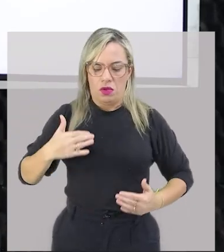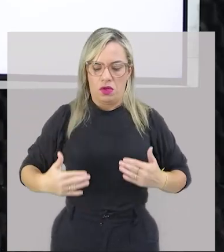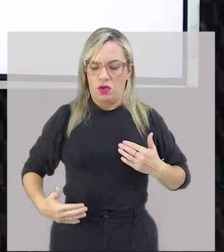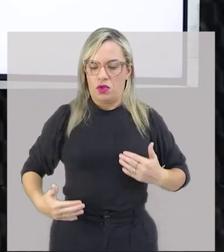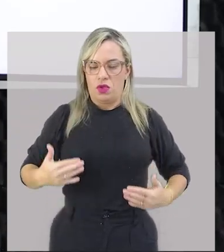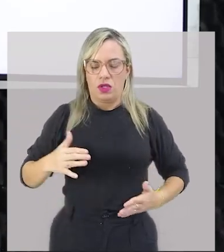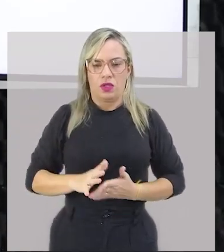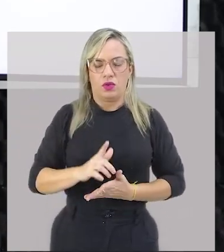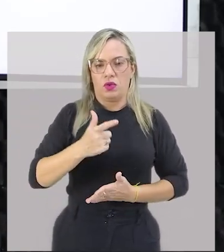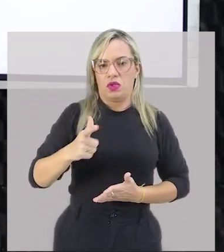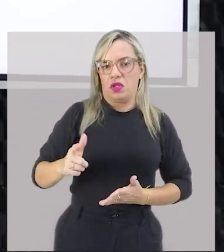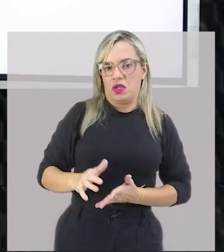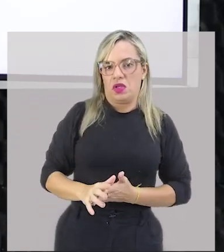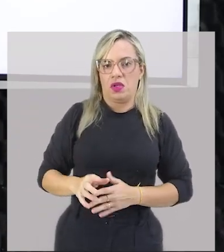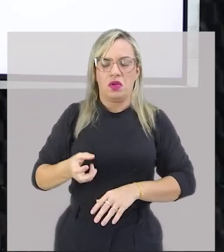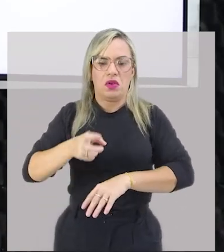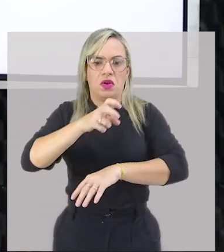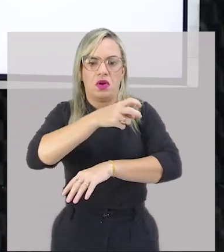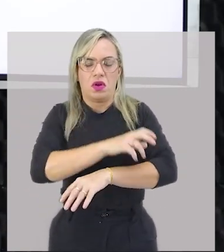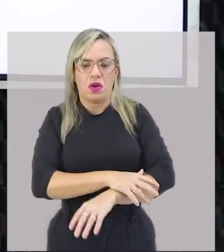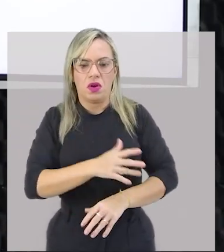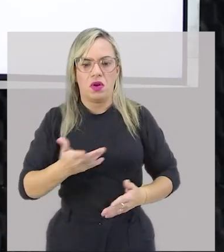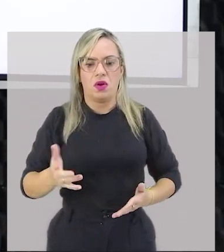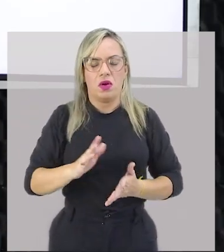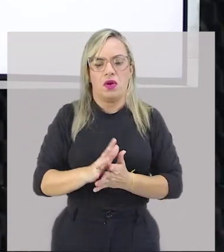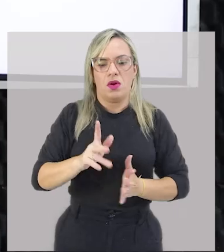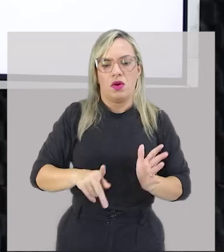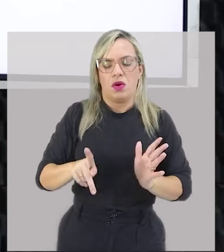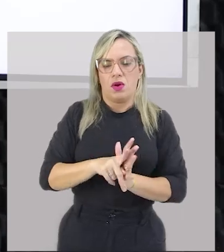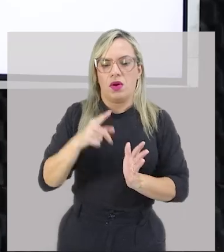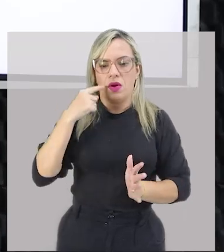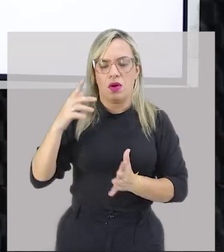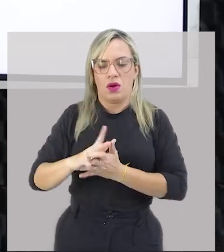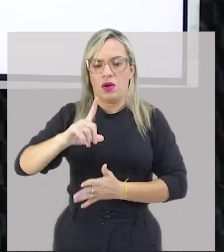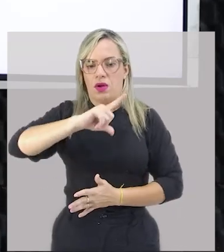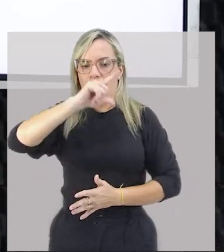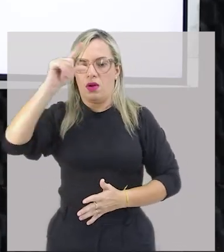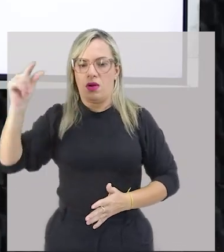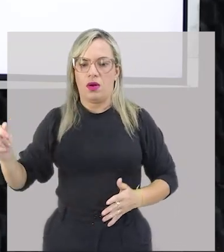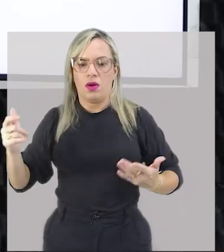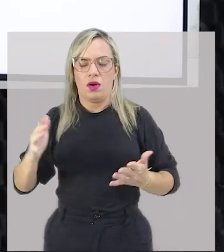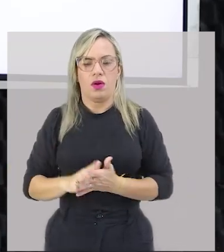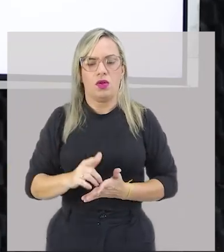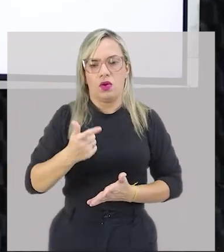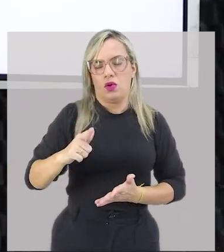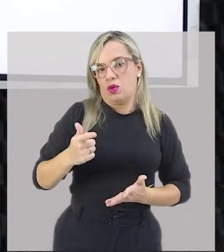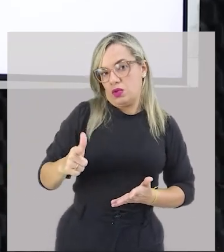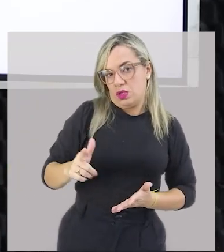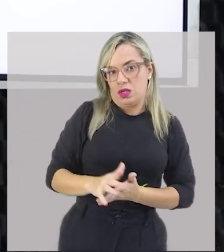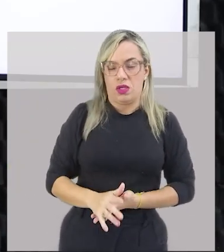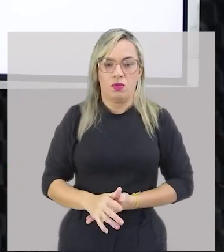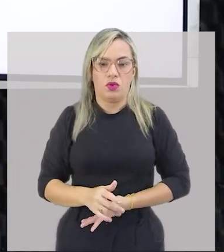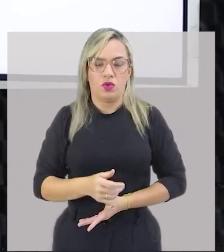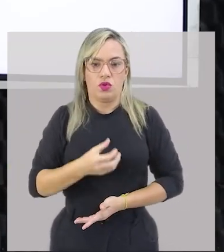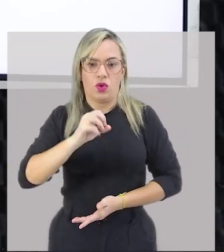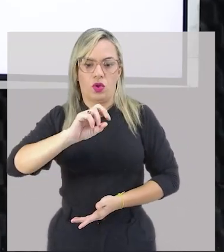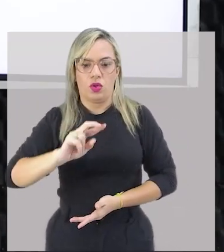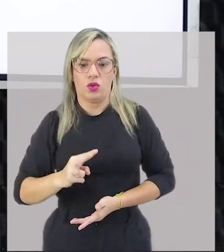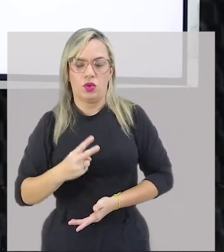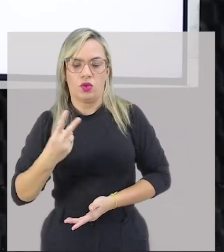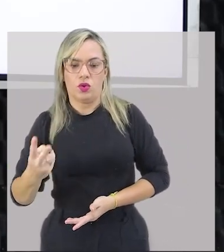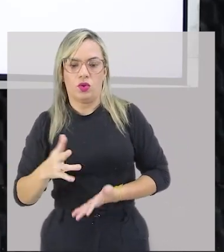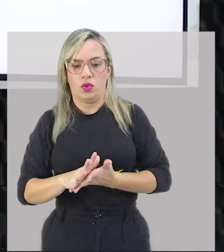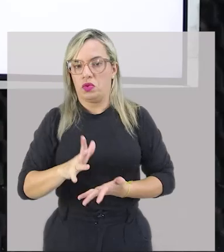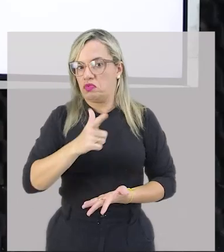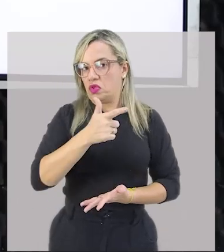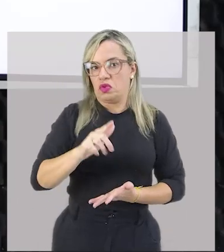proteção, quando pisássemos no solo lunar, estaríamos expostos a sem ar, não teríamos oxigênio para respirar, e também